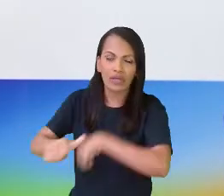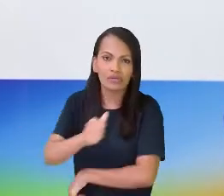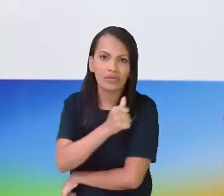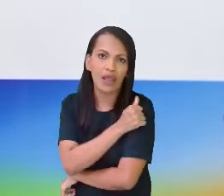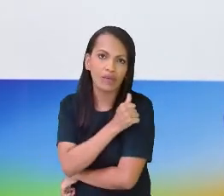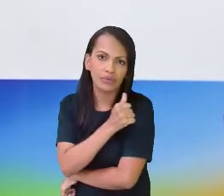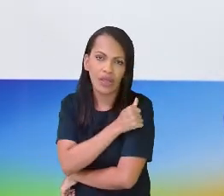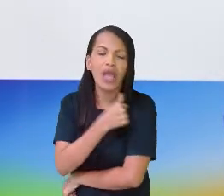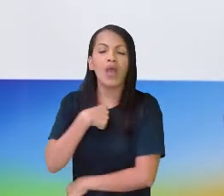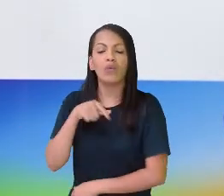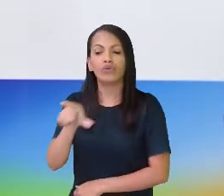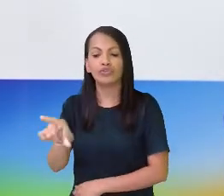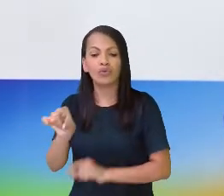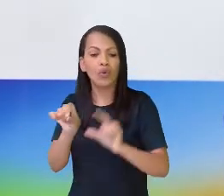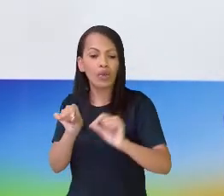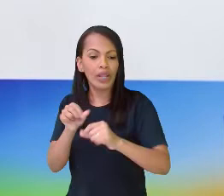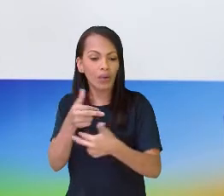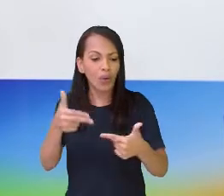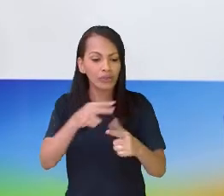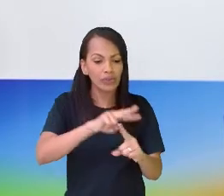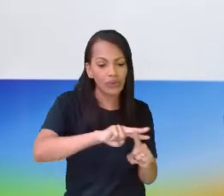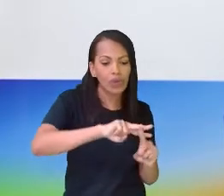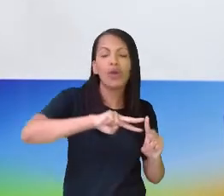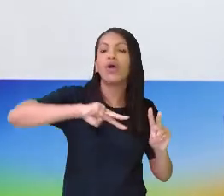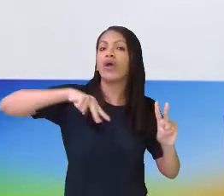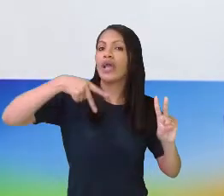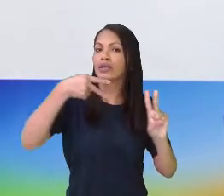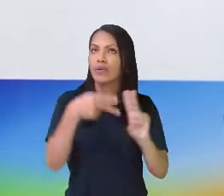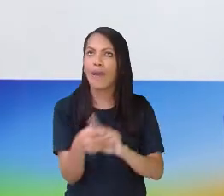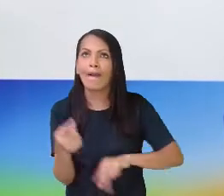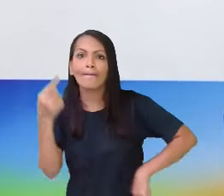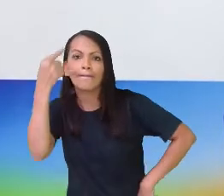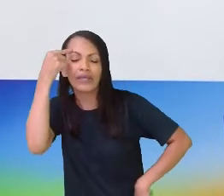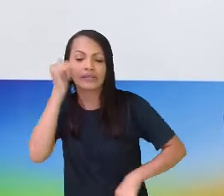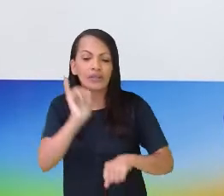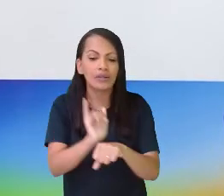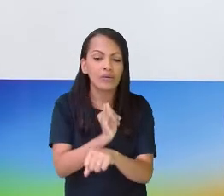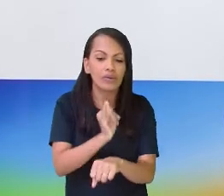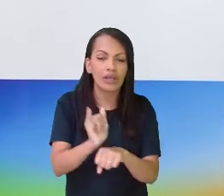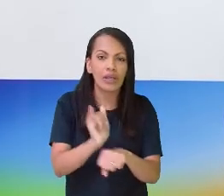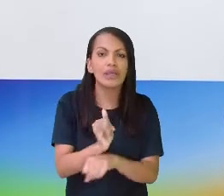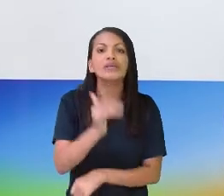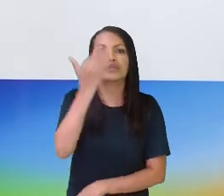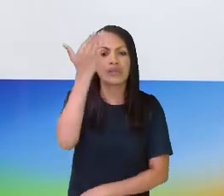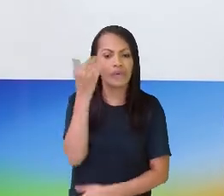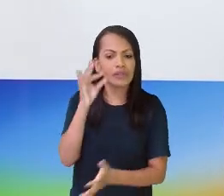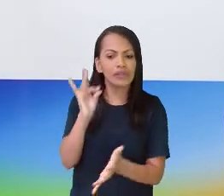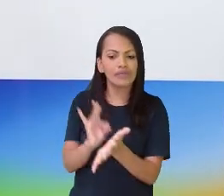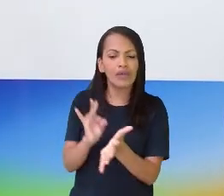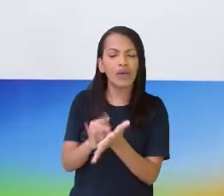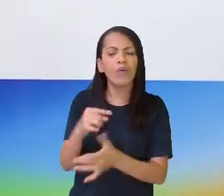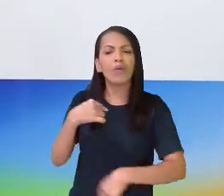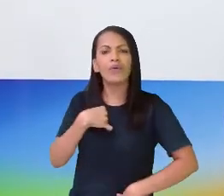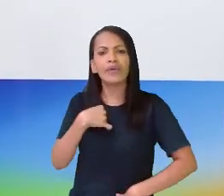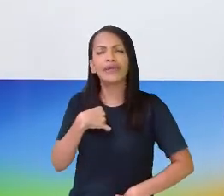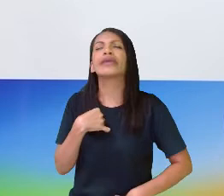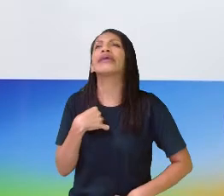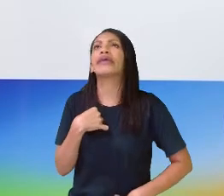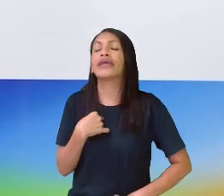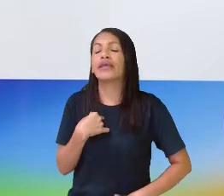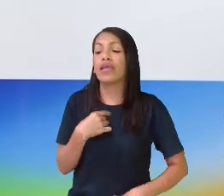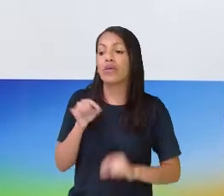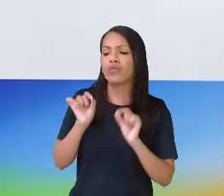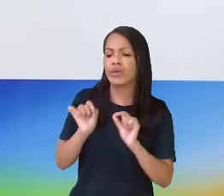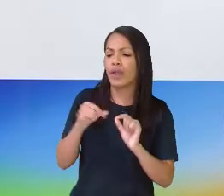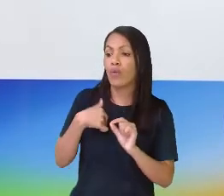eu selecionei recursos, onde eu pensei numa estratégia, sabendo de verdade o que eu vou avaliar, quais são